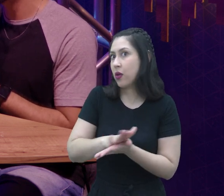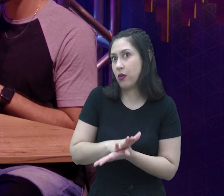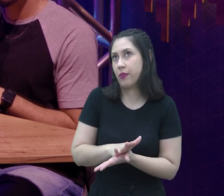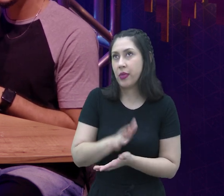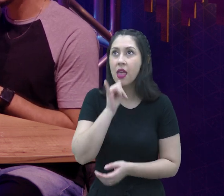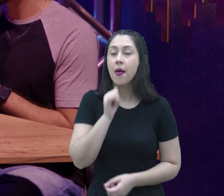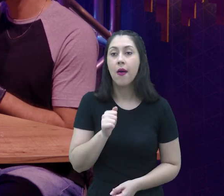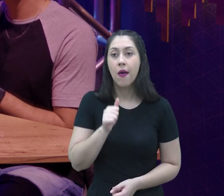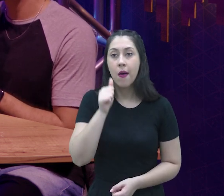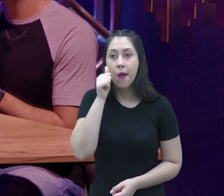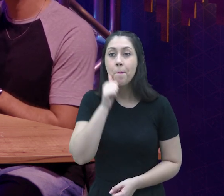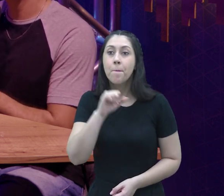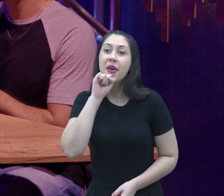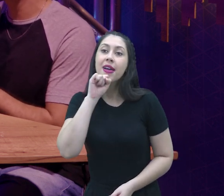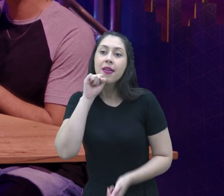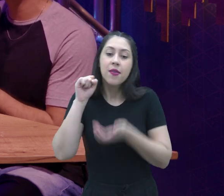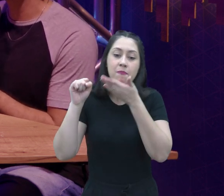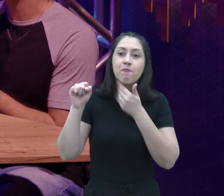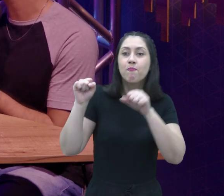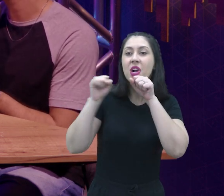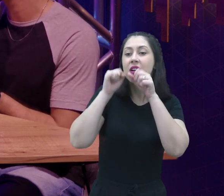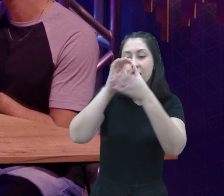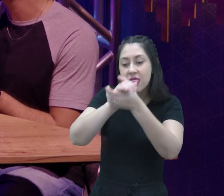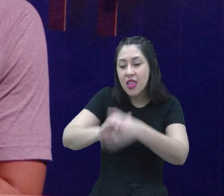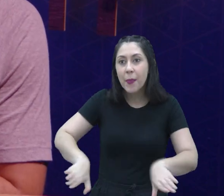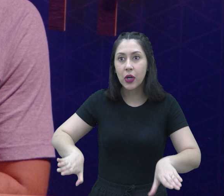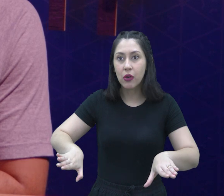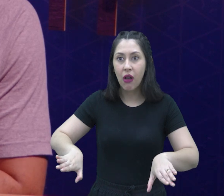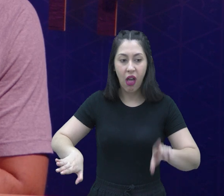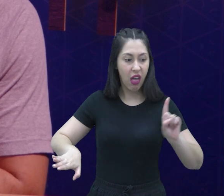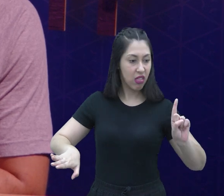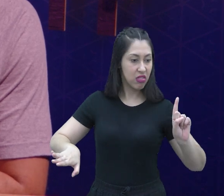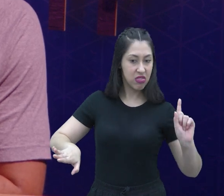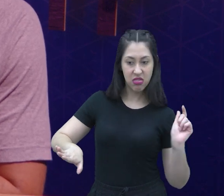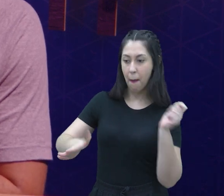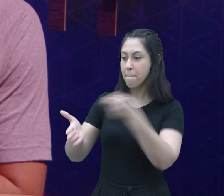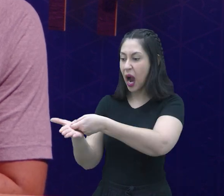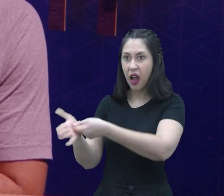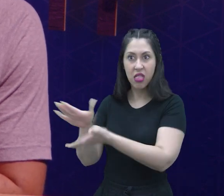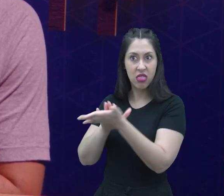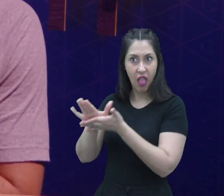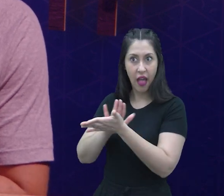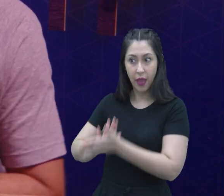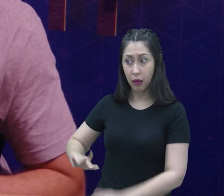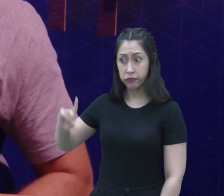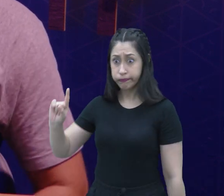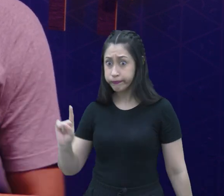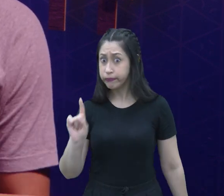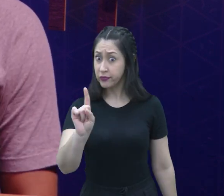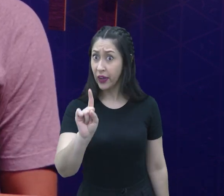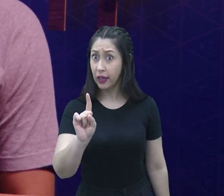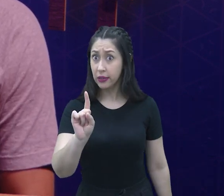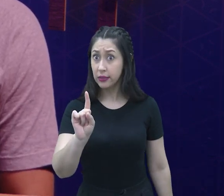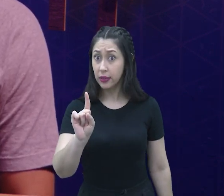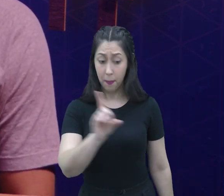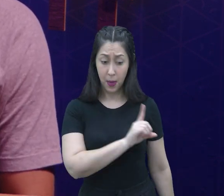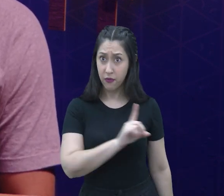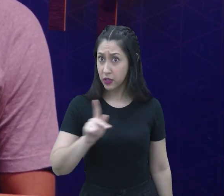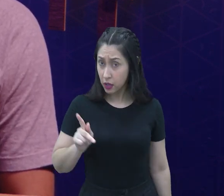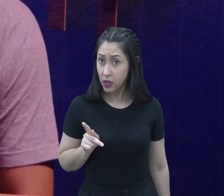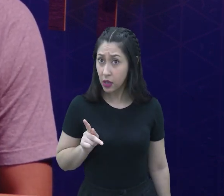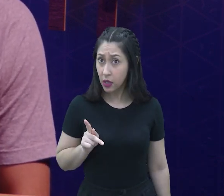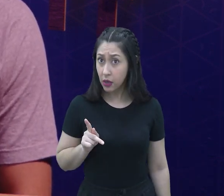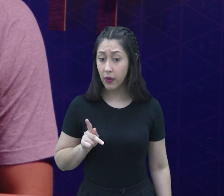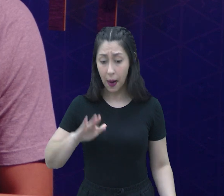Os pais se separaram e a mãe não está recebendo a pensão do filho. Ela vai atrás da Defensoria Pública e a Defensoria